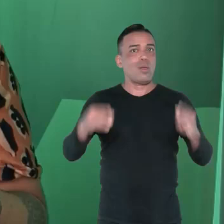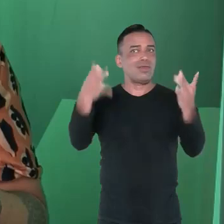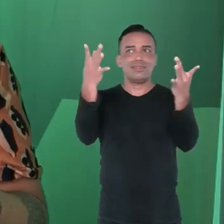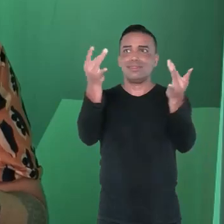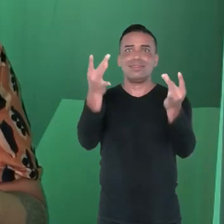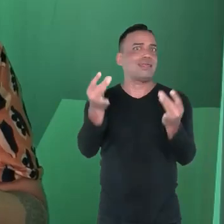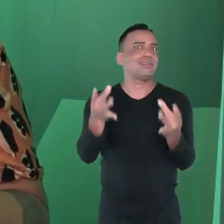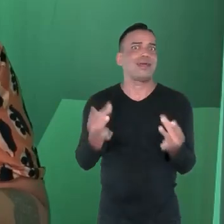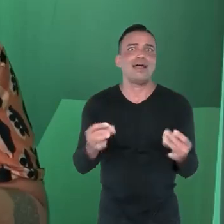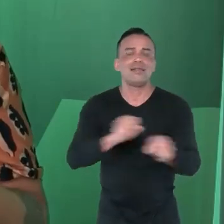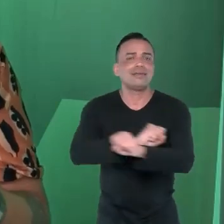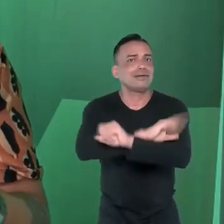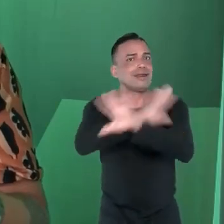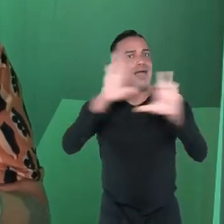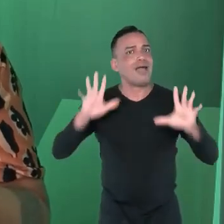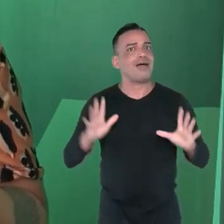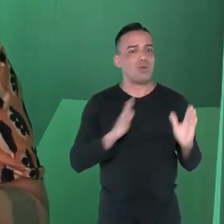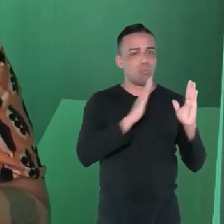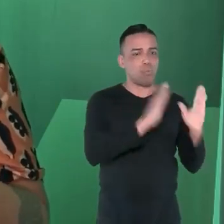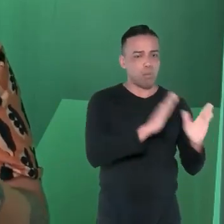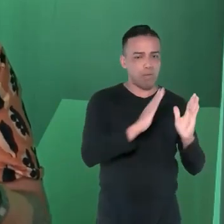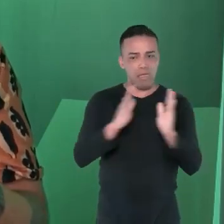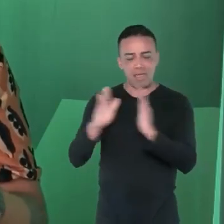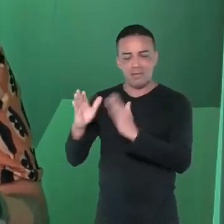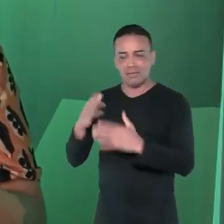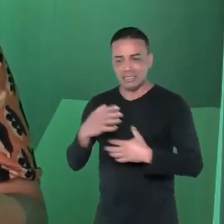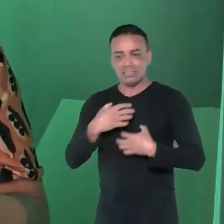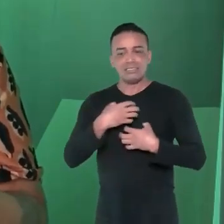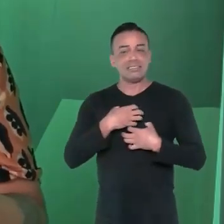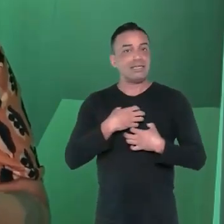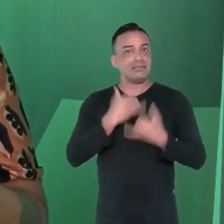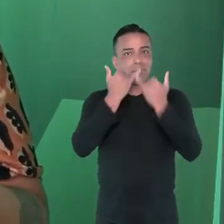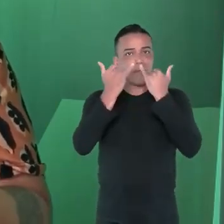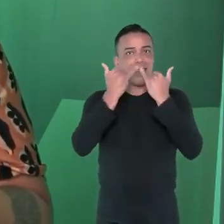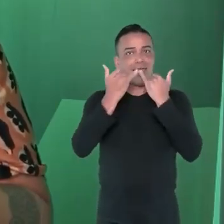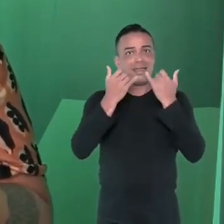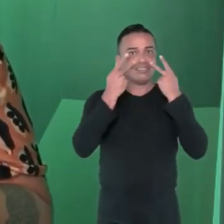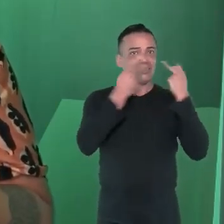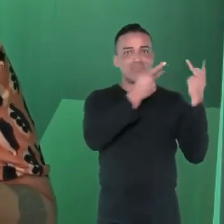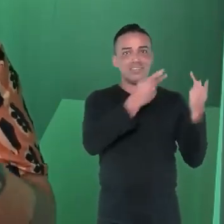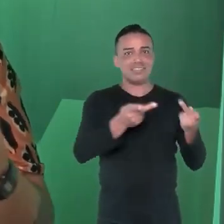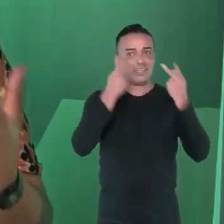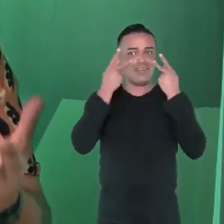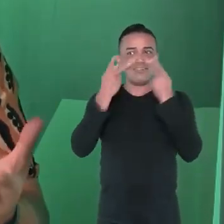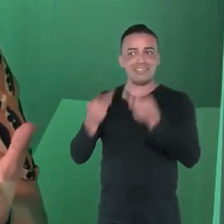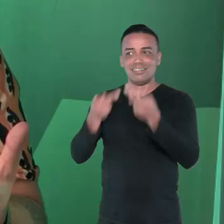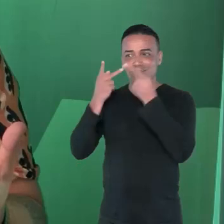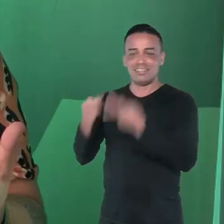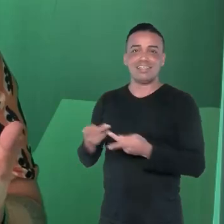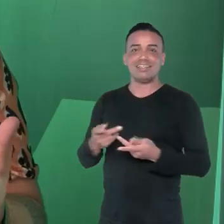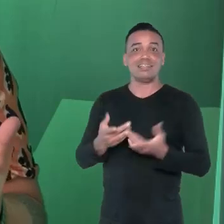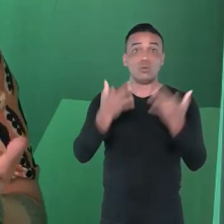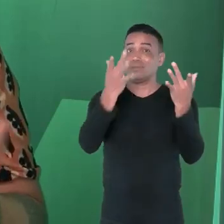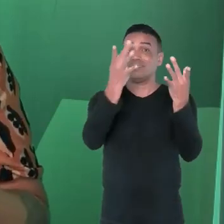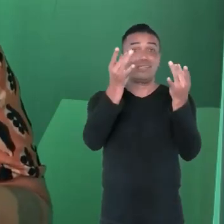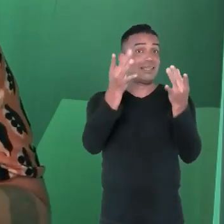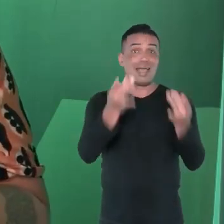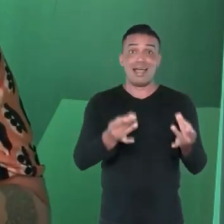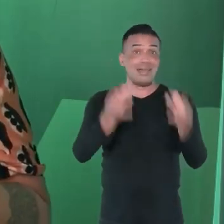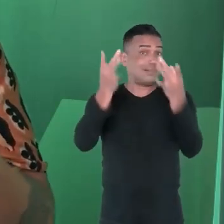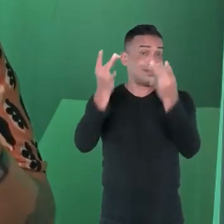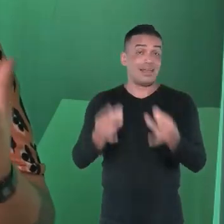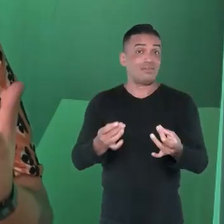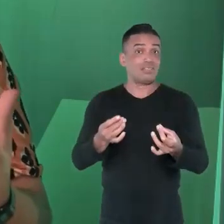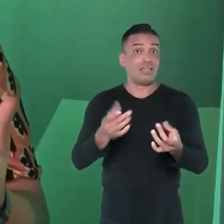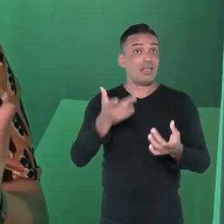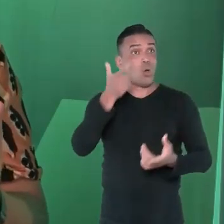vívida, né? Por diversos momentos você sente como se você estivesse... Eu acho que ele é tão detalhista nessas descrições que você